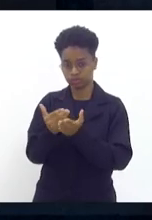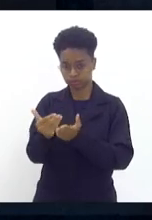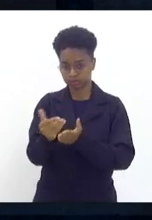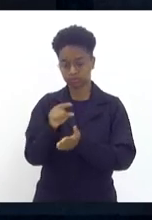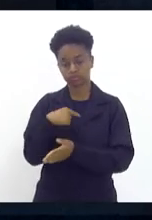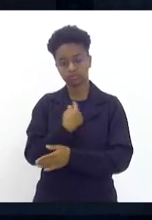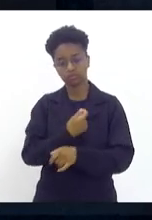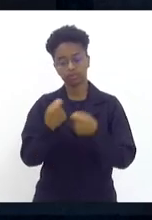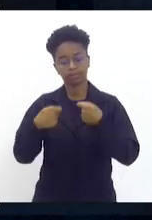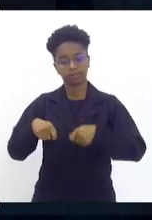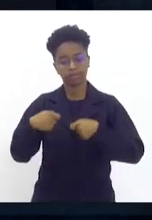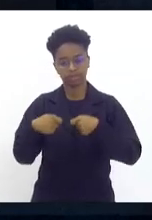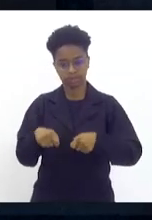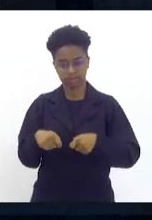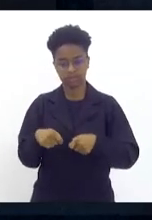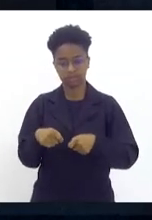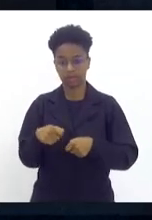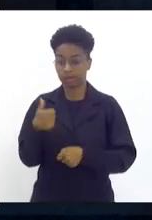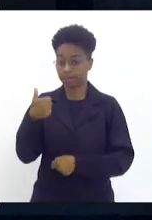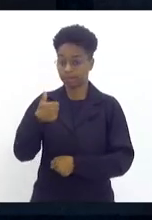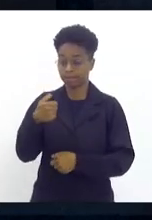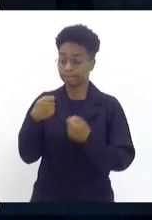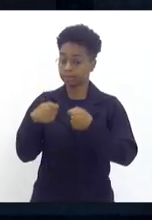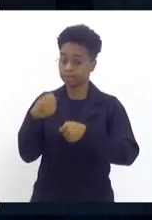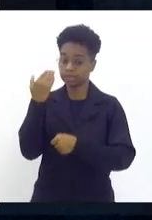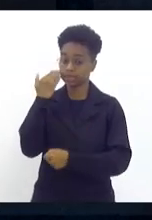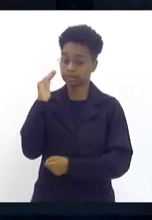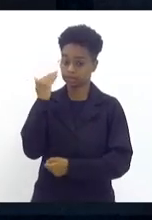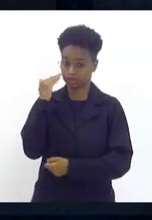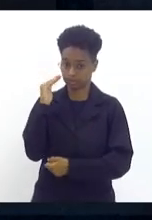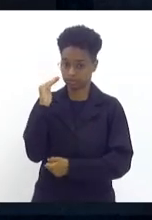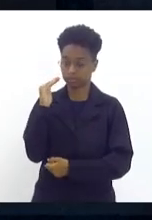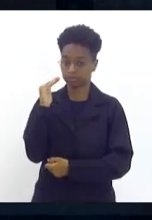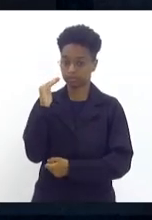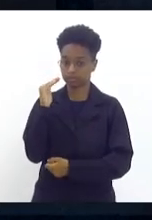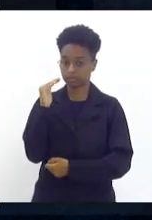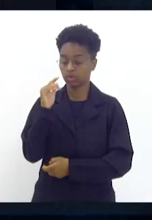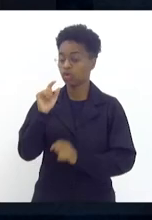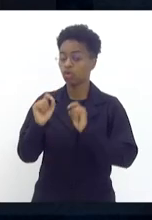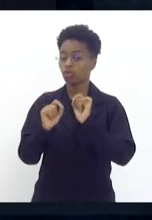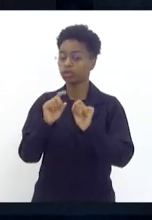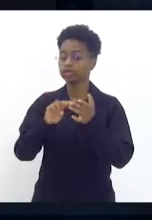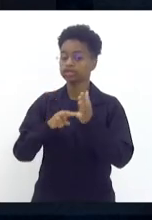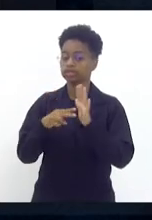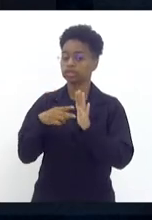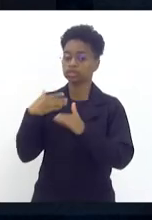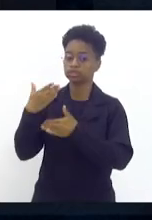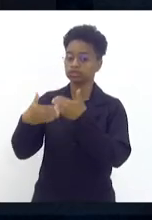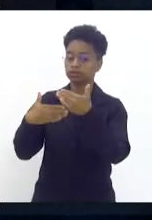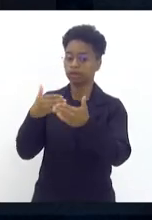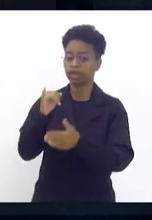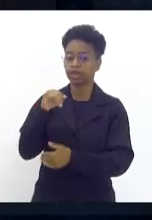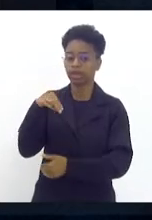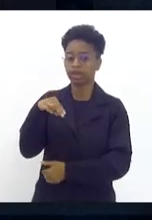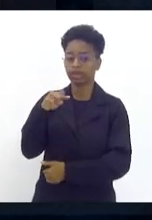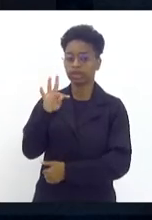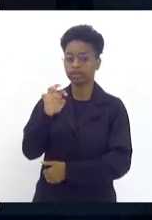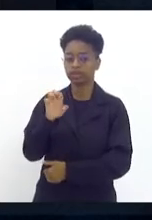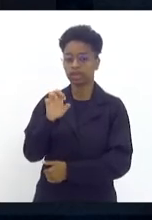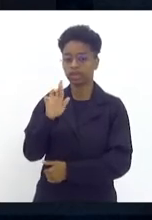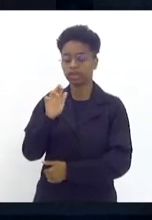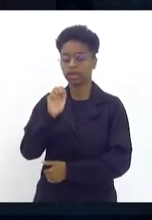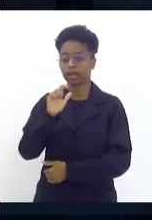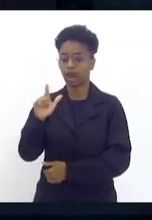gente precisa, né, primeiro entender, né, o que é esse desenvolvimento integral da criança, né?